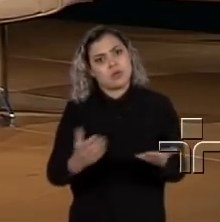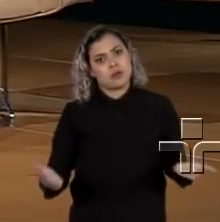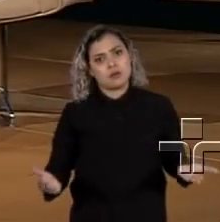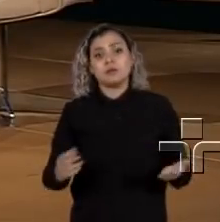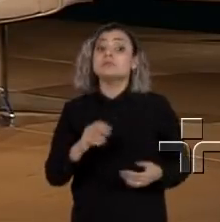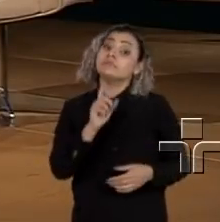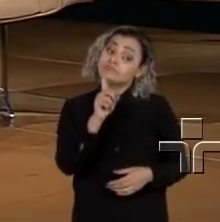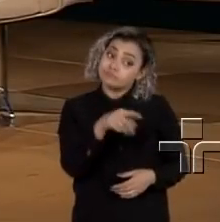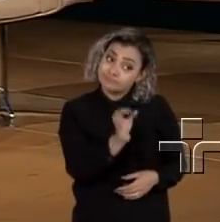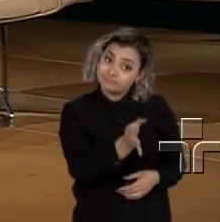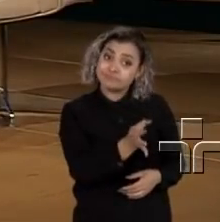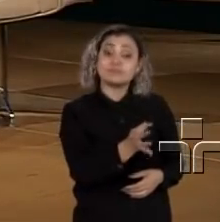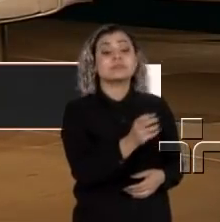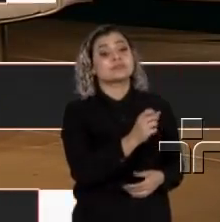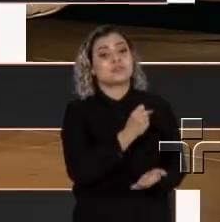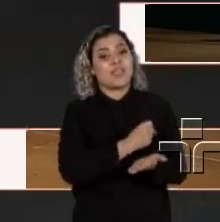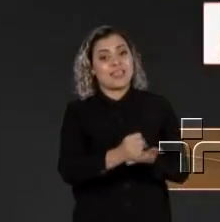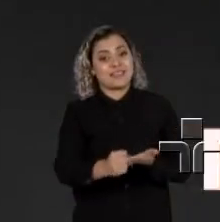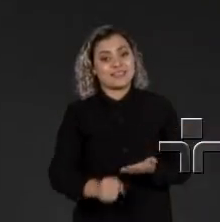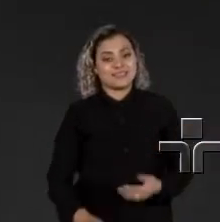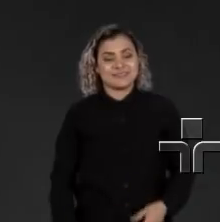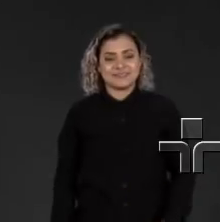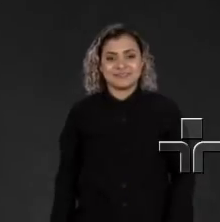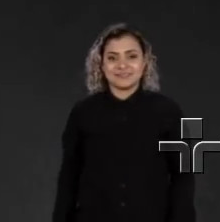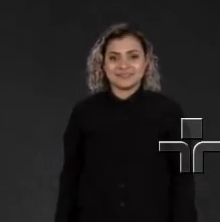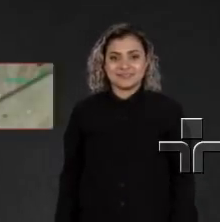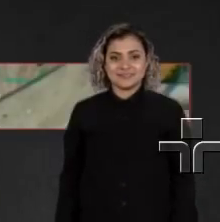Entrou no jogo, não sai mais.